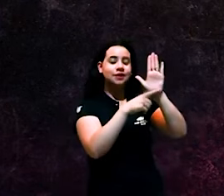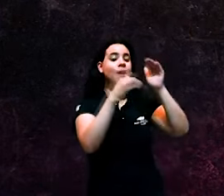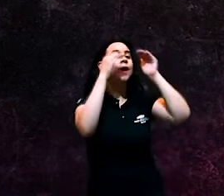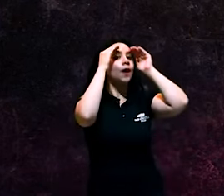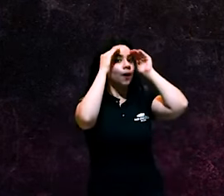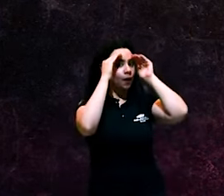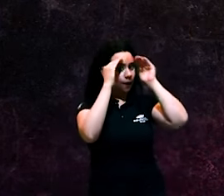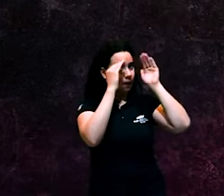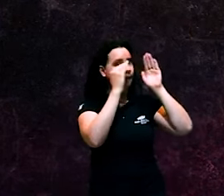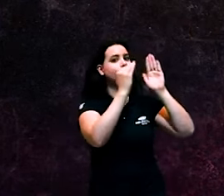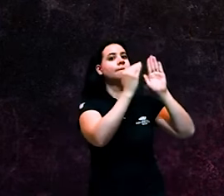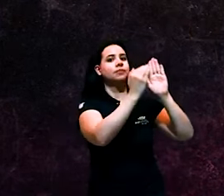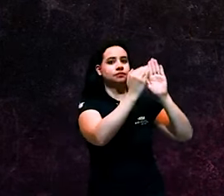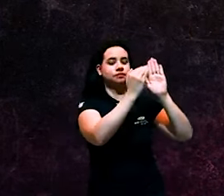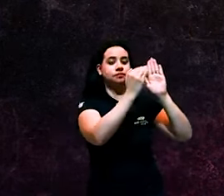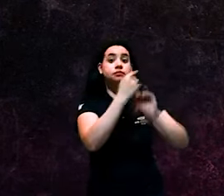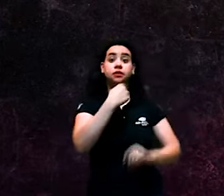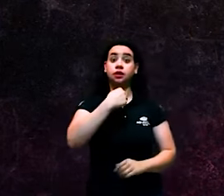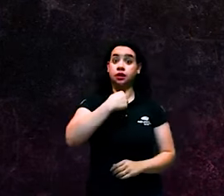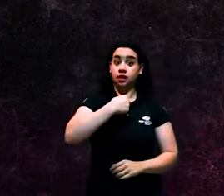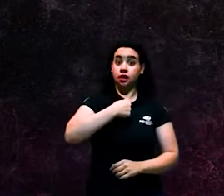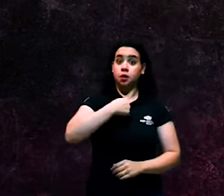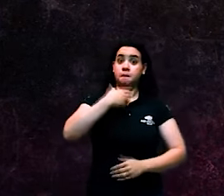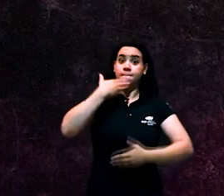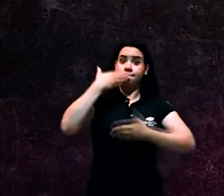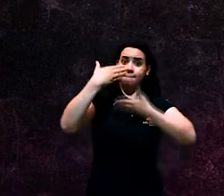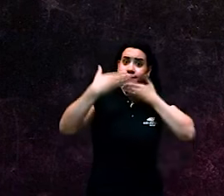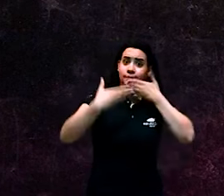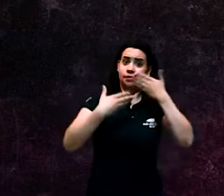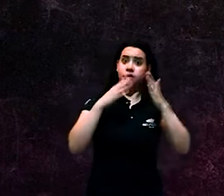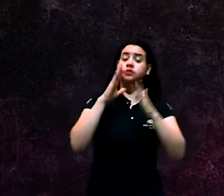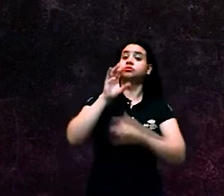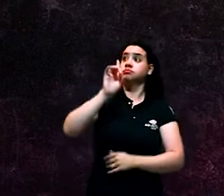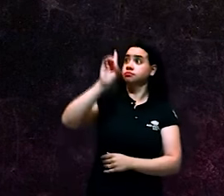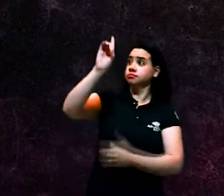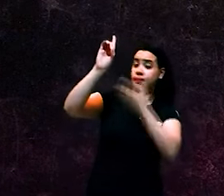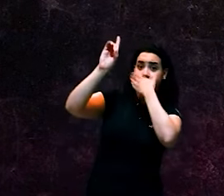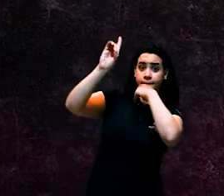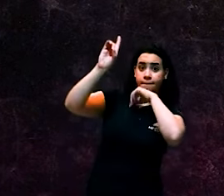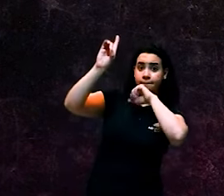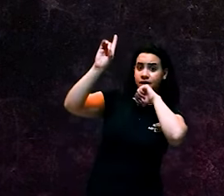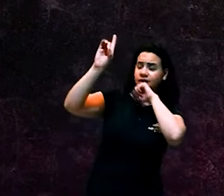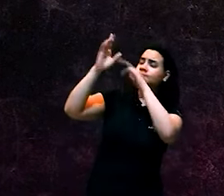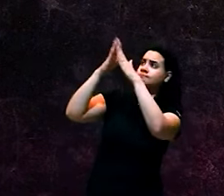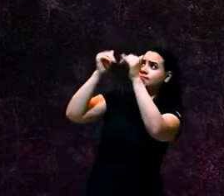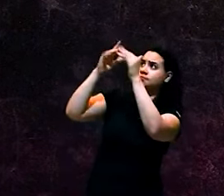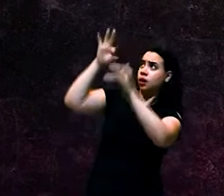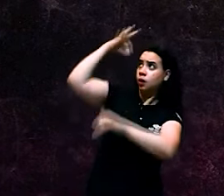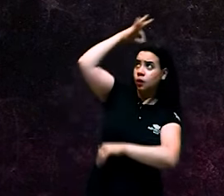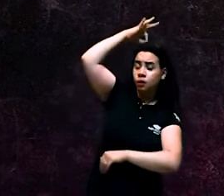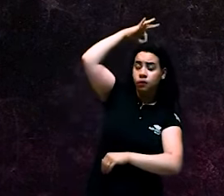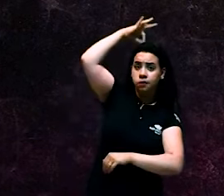dará a vocês outro conselheiro para estar com vocês para sempre.